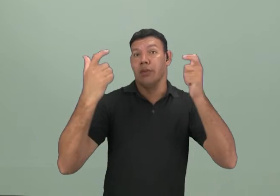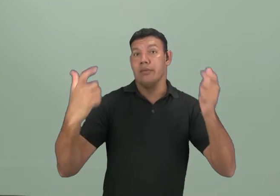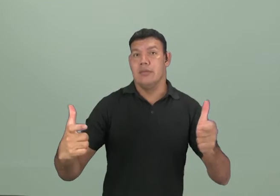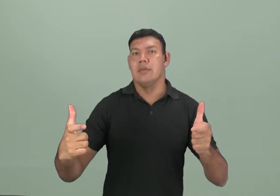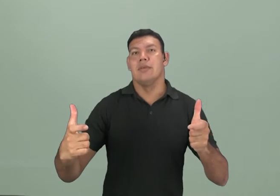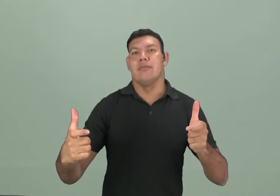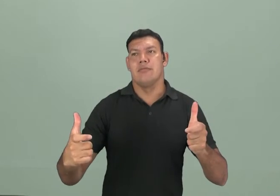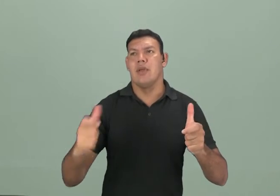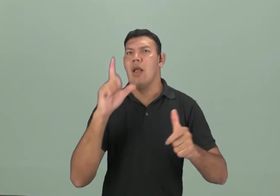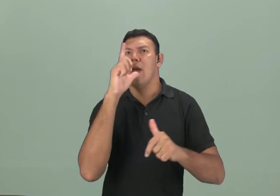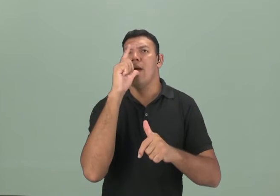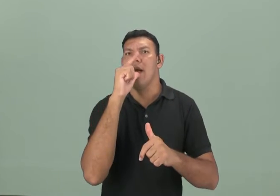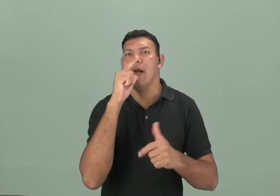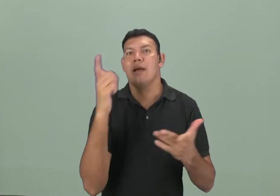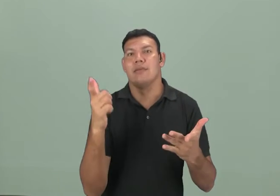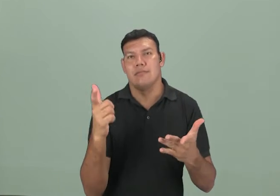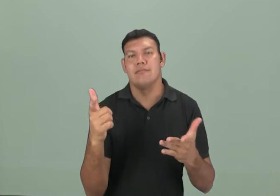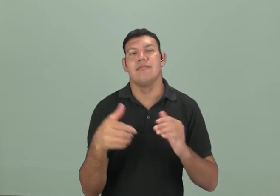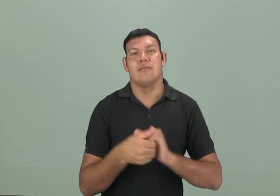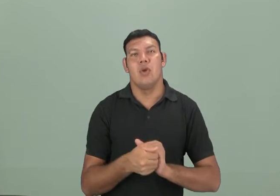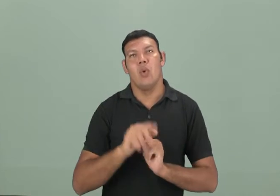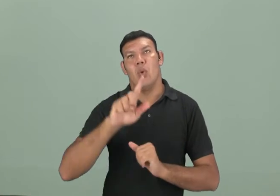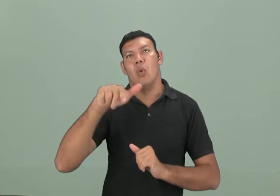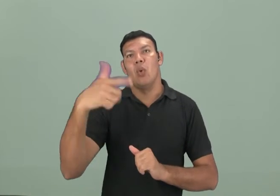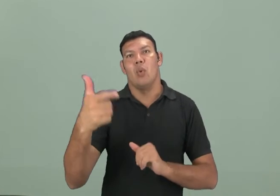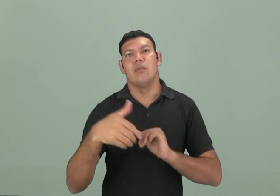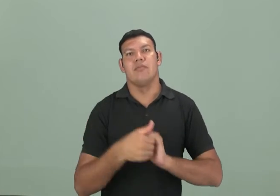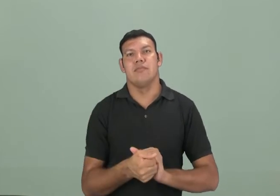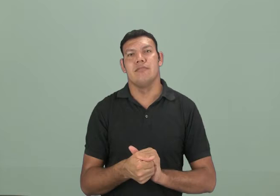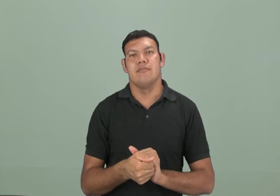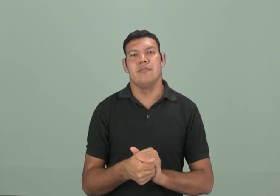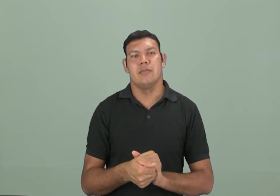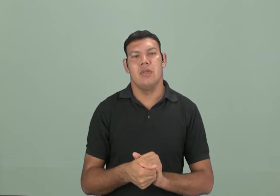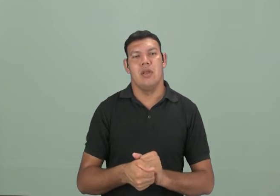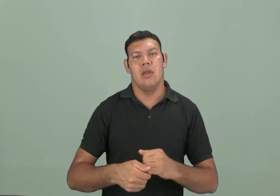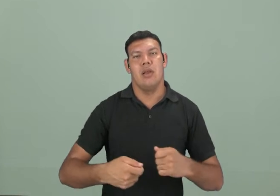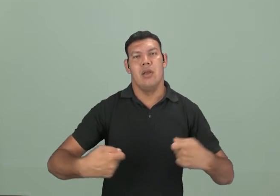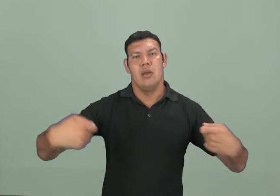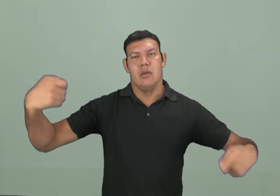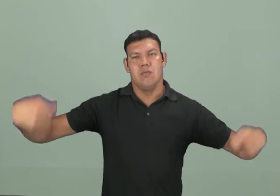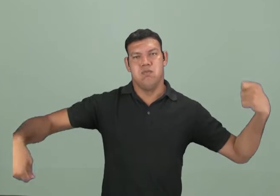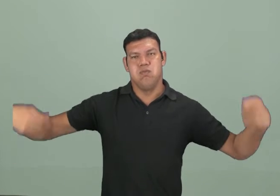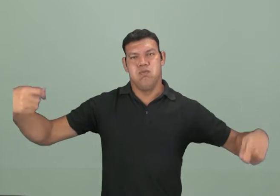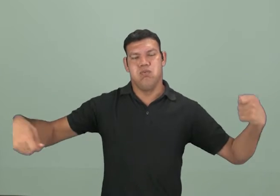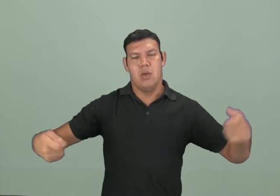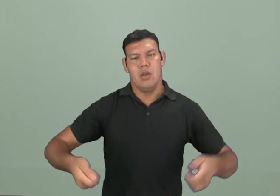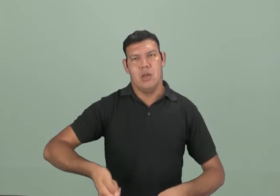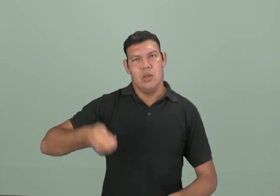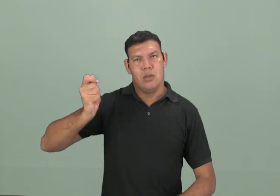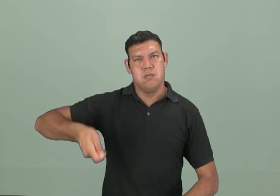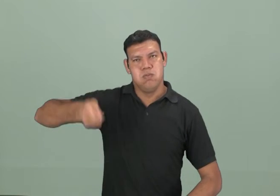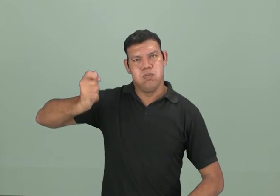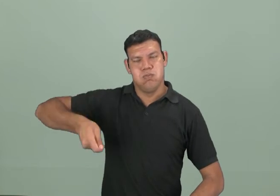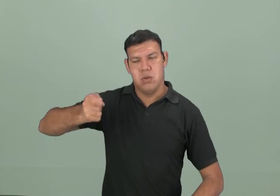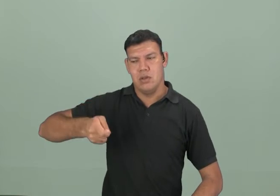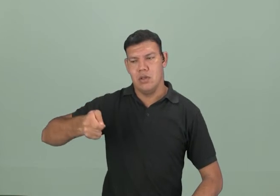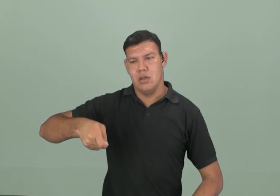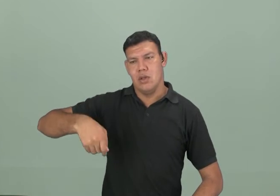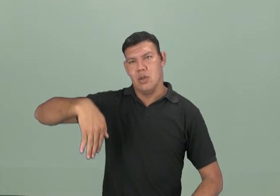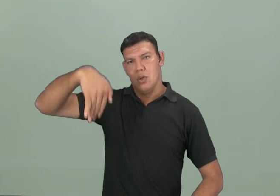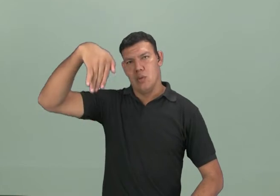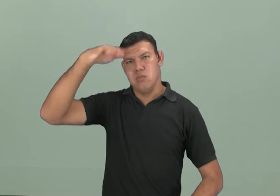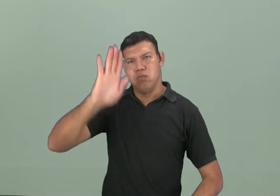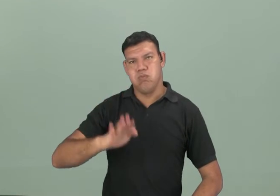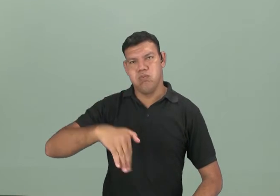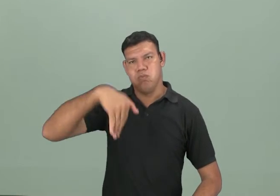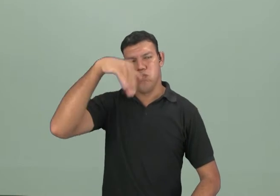água. Por exemplo, outra onda mecânica, a onda em uma corda. Eu faço o movimento de chicote na corda,